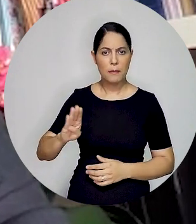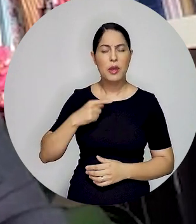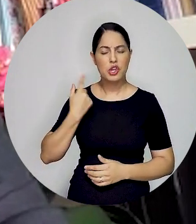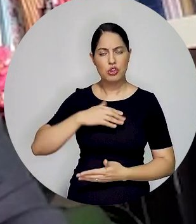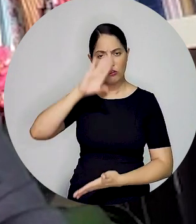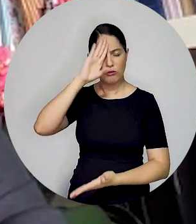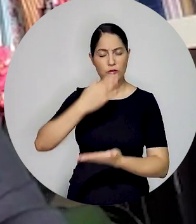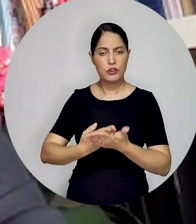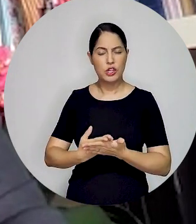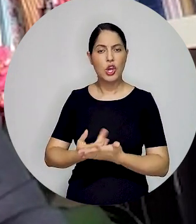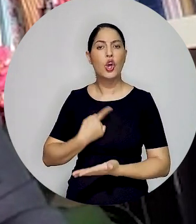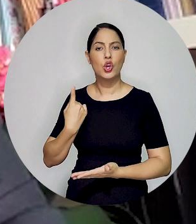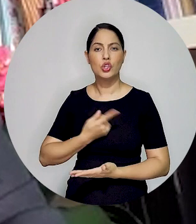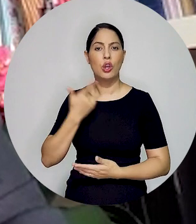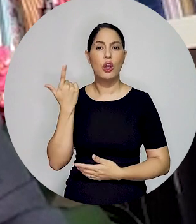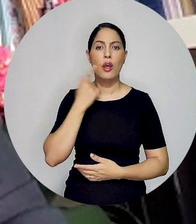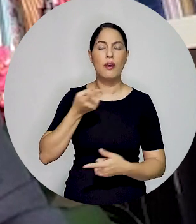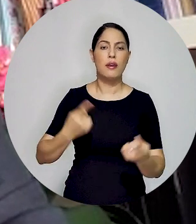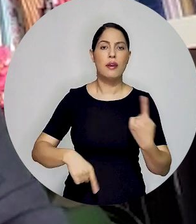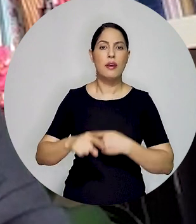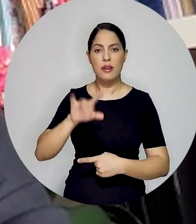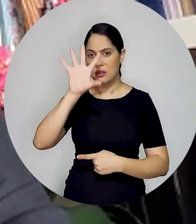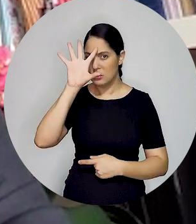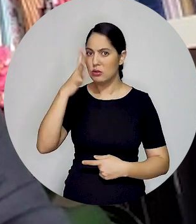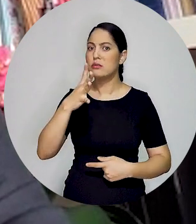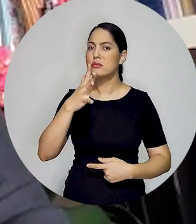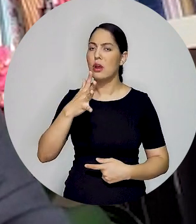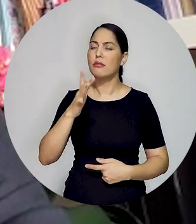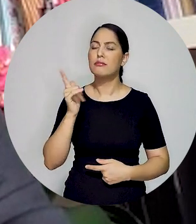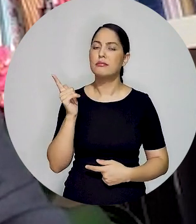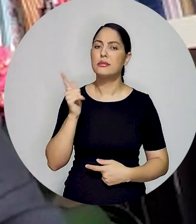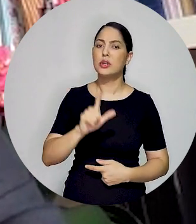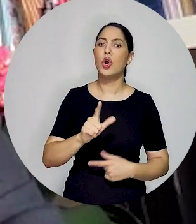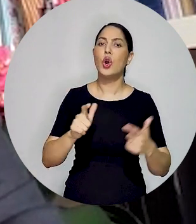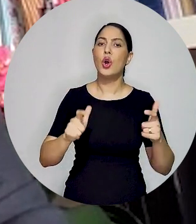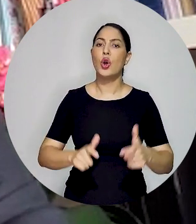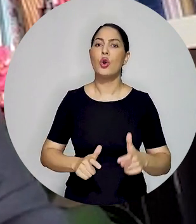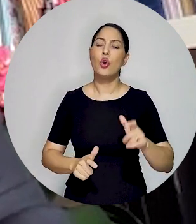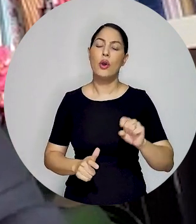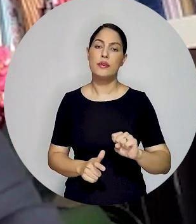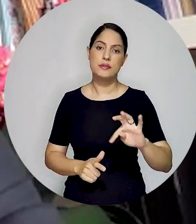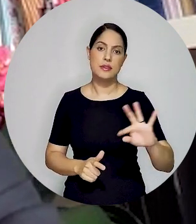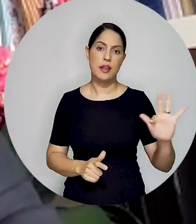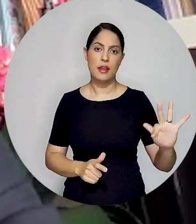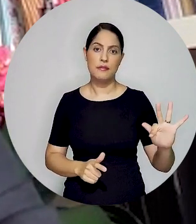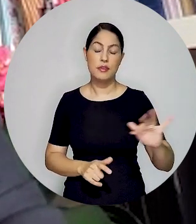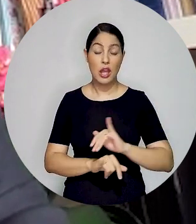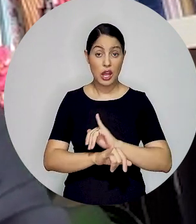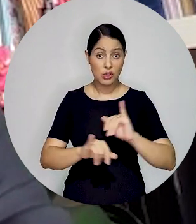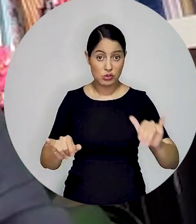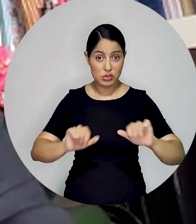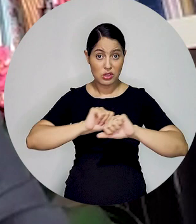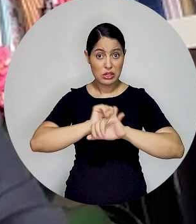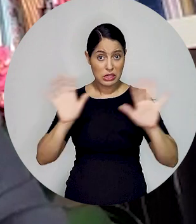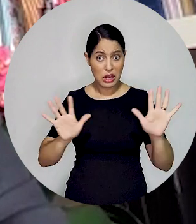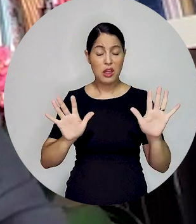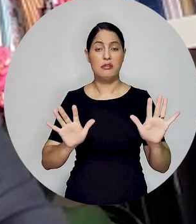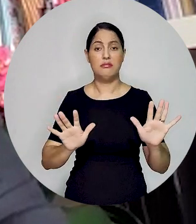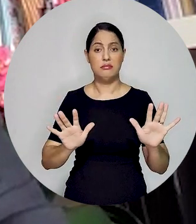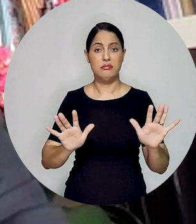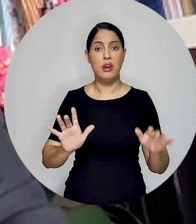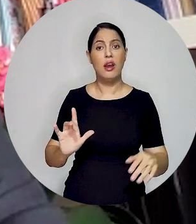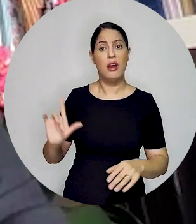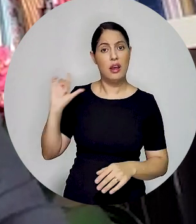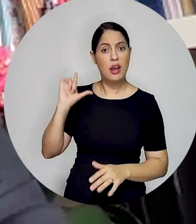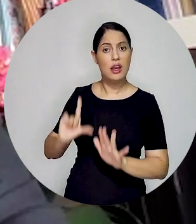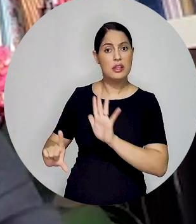todos temos no presidente Beto Simonetti, nós teremos um desfecho final, definitivo, no Supremo Tribunal